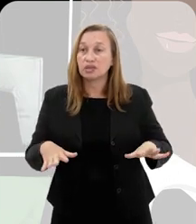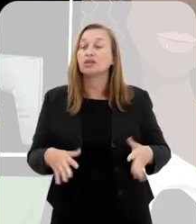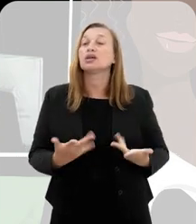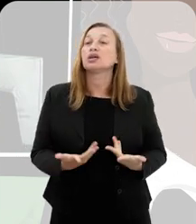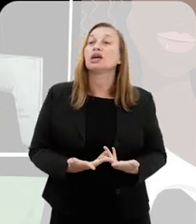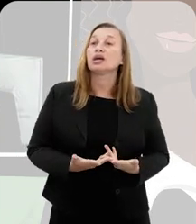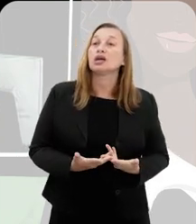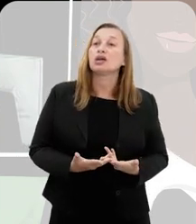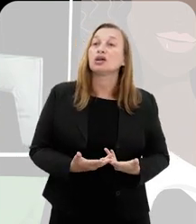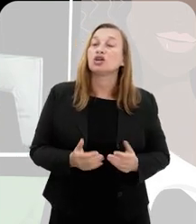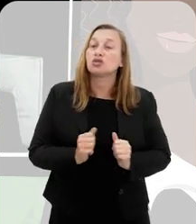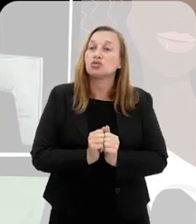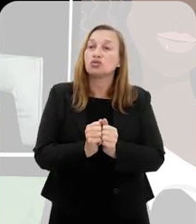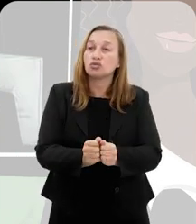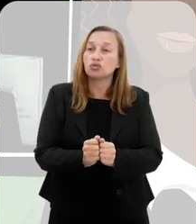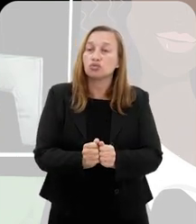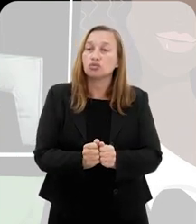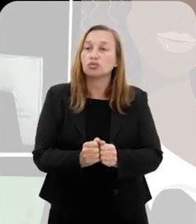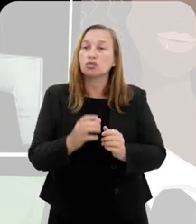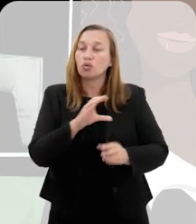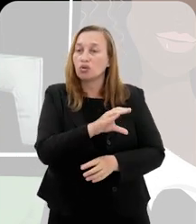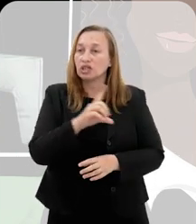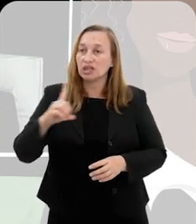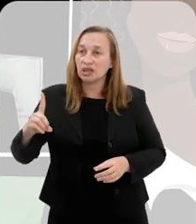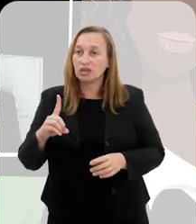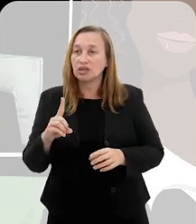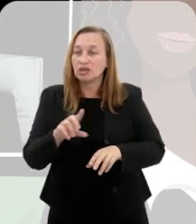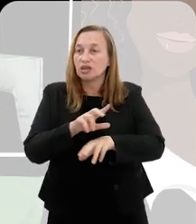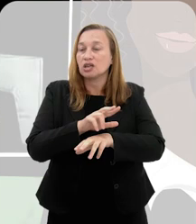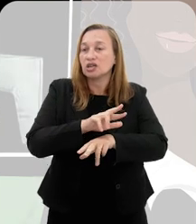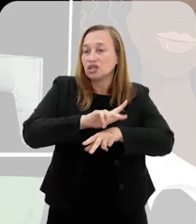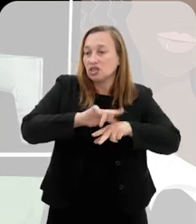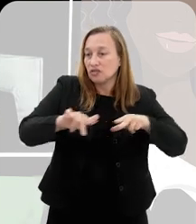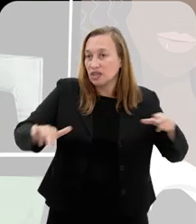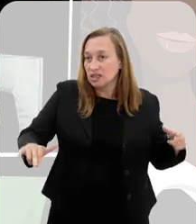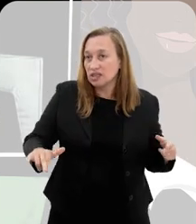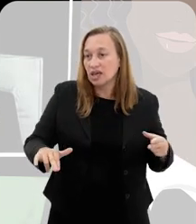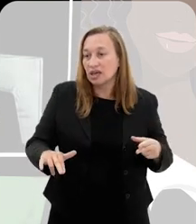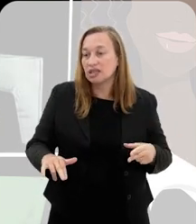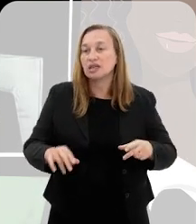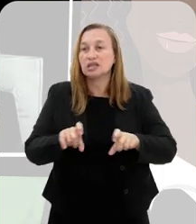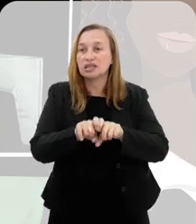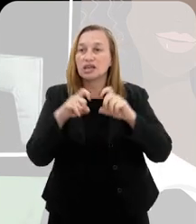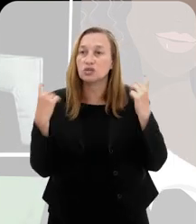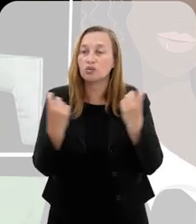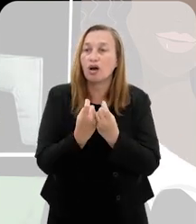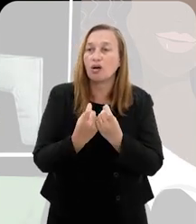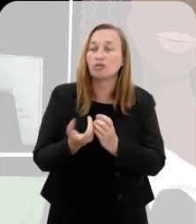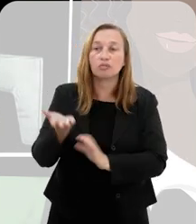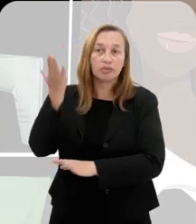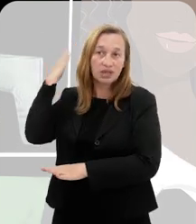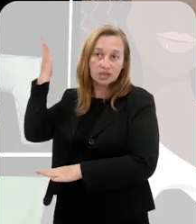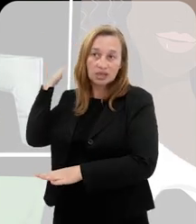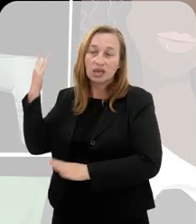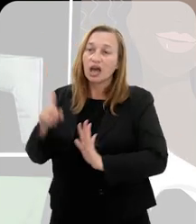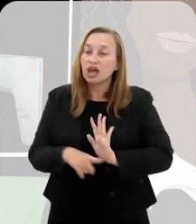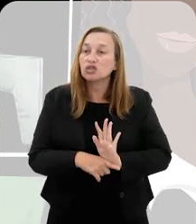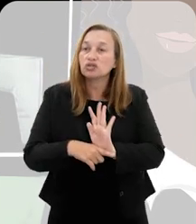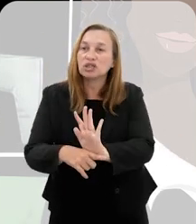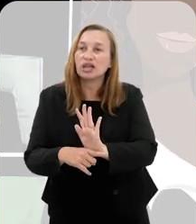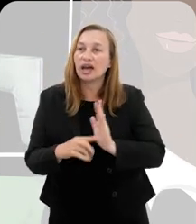né? E a gente se preocupou muito, trabalhei junto com a Coordenadoria de Diversidade Sexual do município na